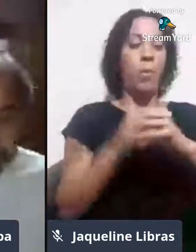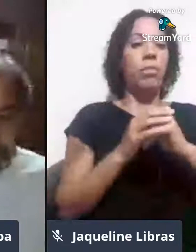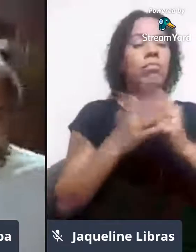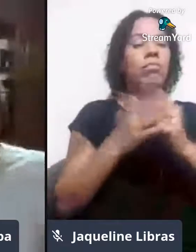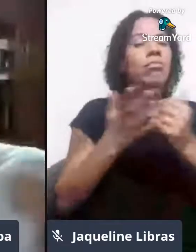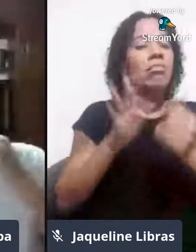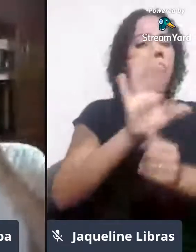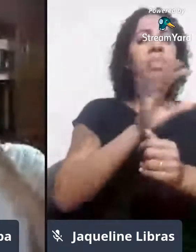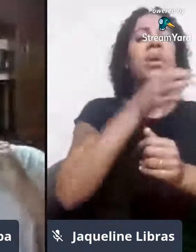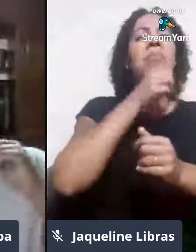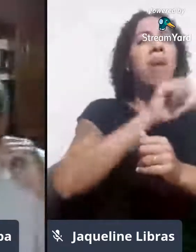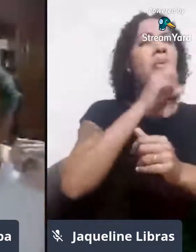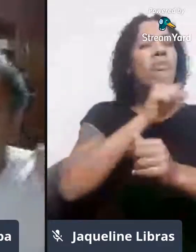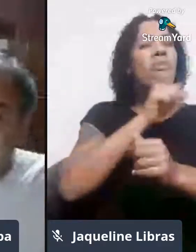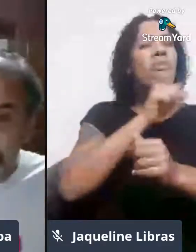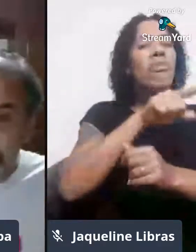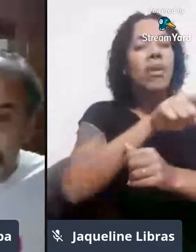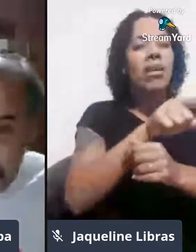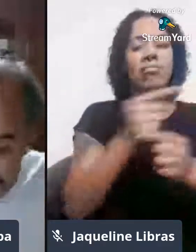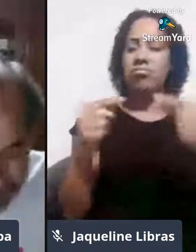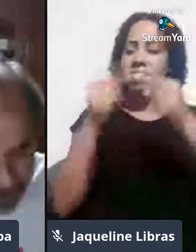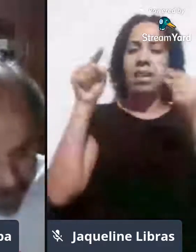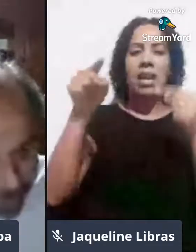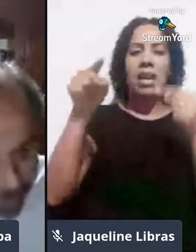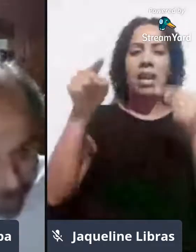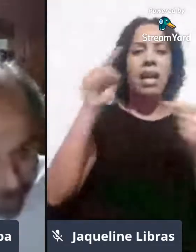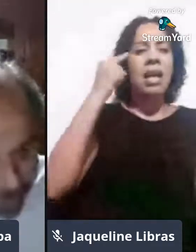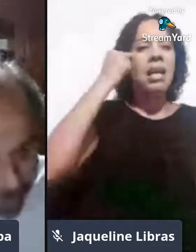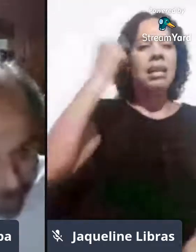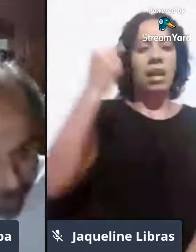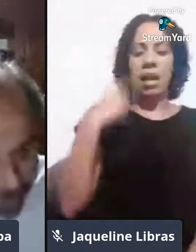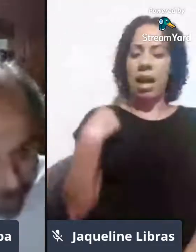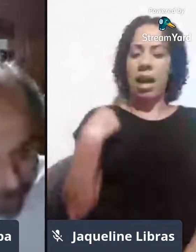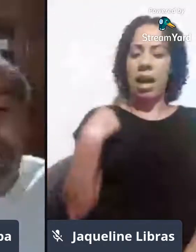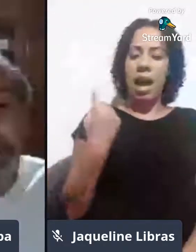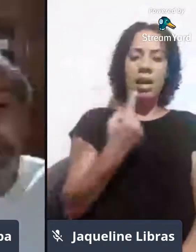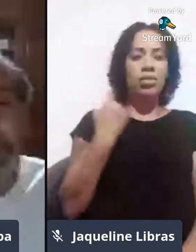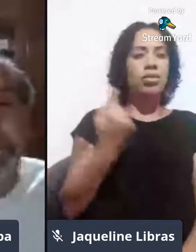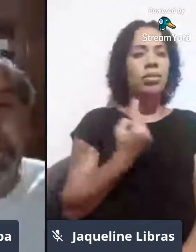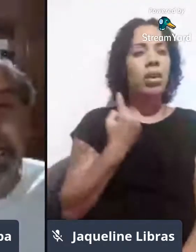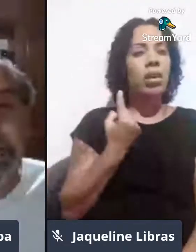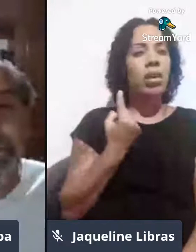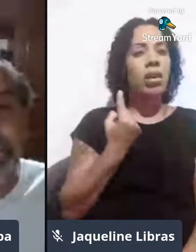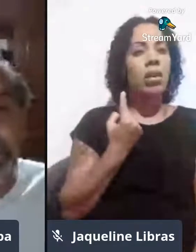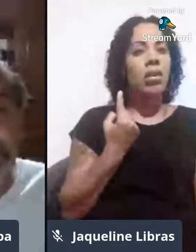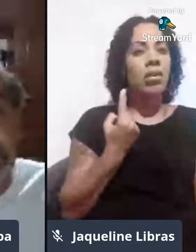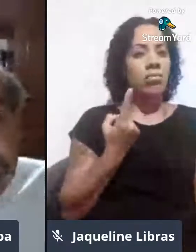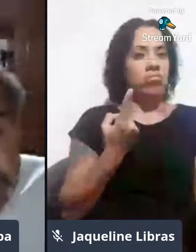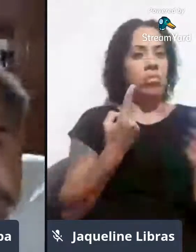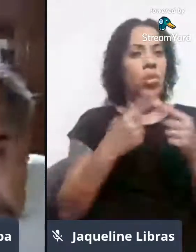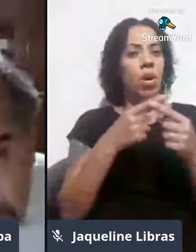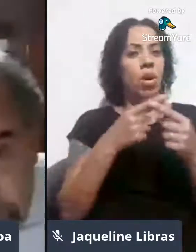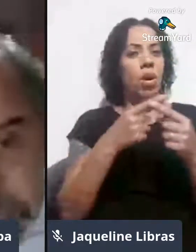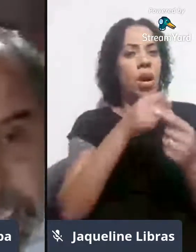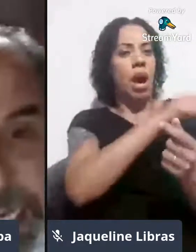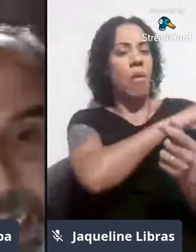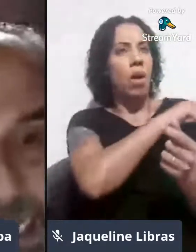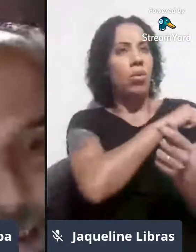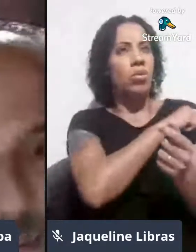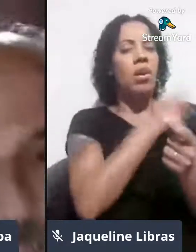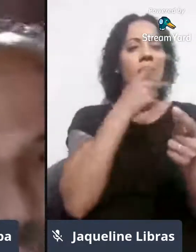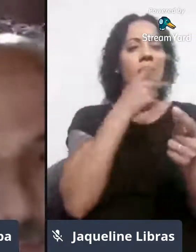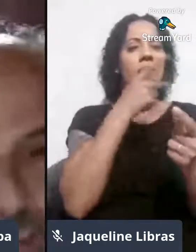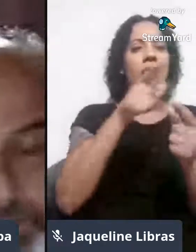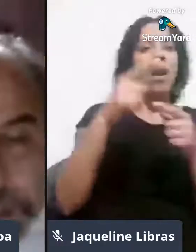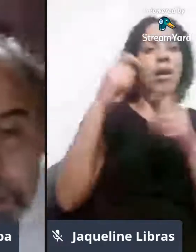a ver com essa ideia da gente estar, pôr os alunos para falar com o vídeo? É que Paulo Freire